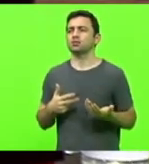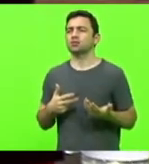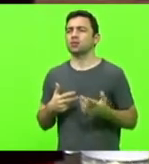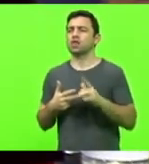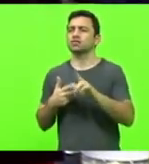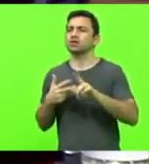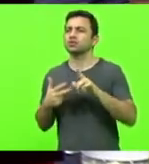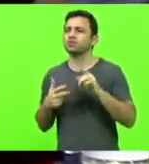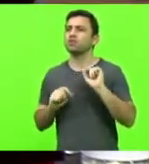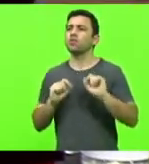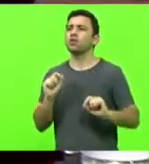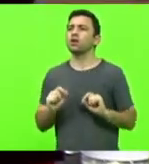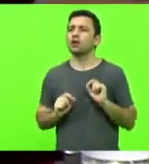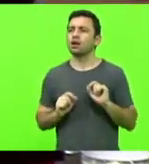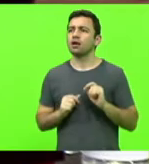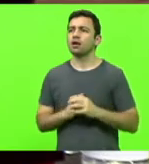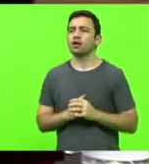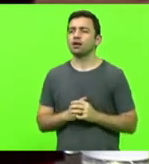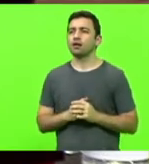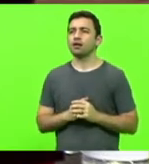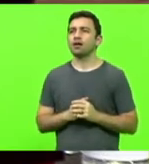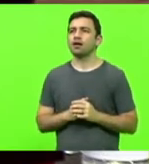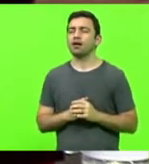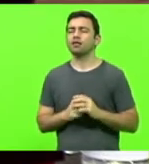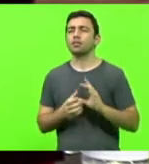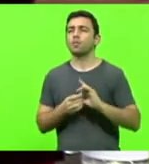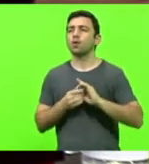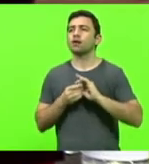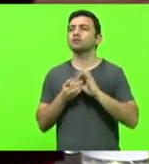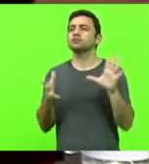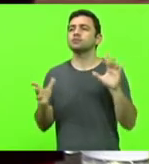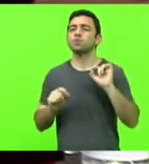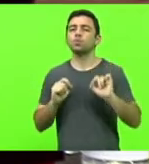legislativo, o que é a democracia.